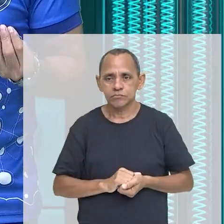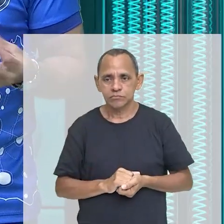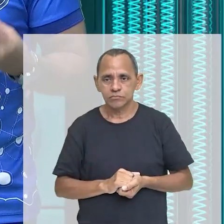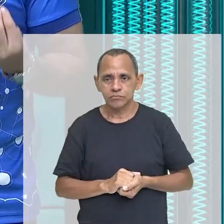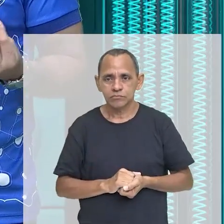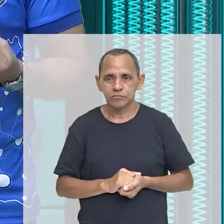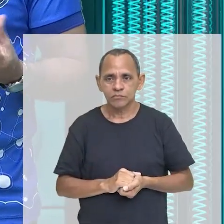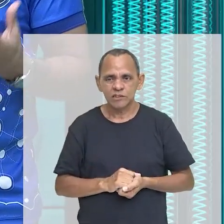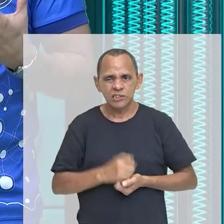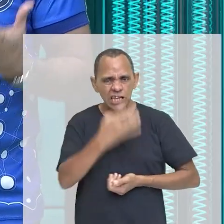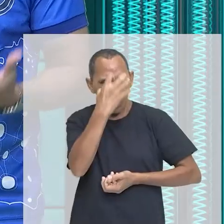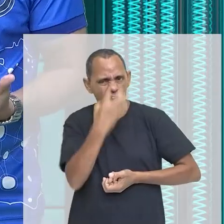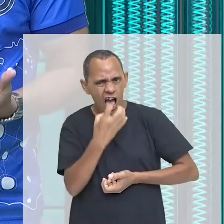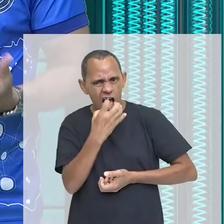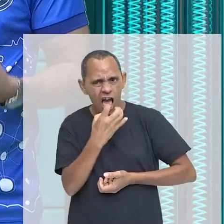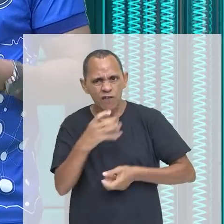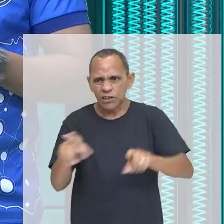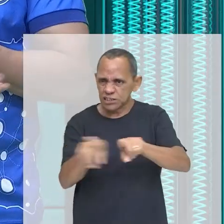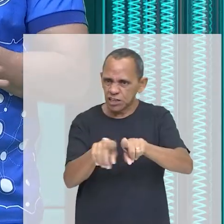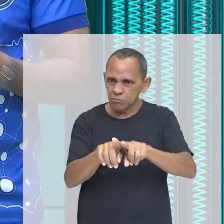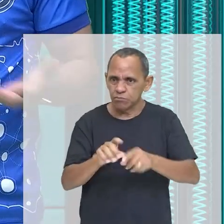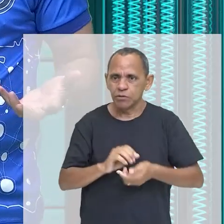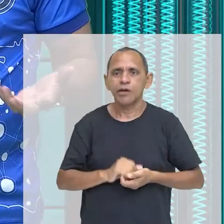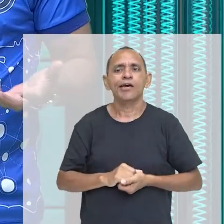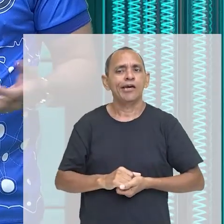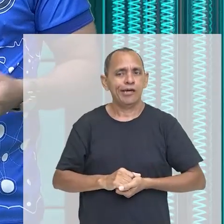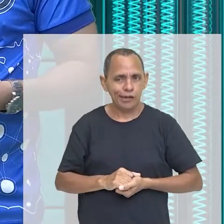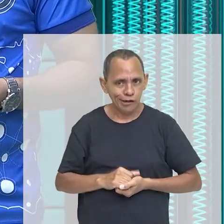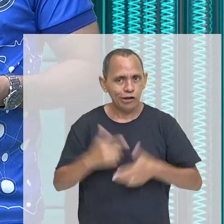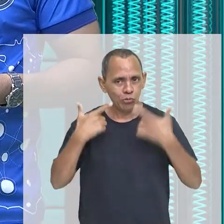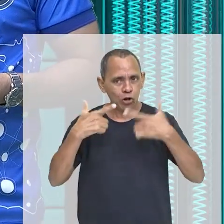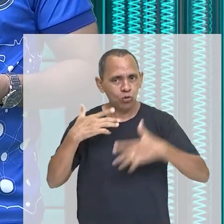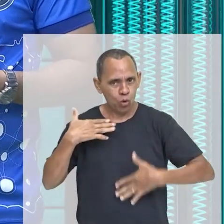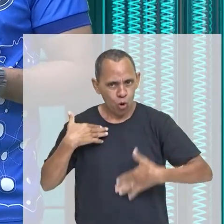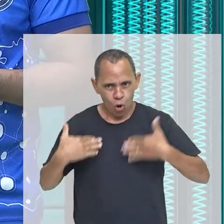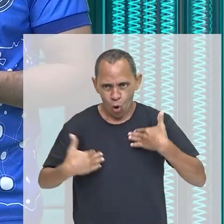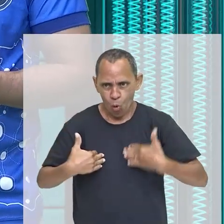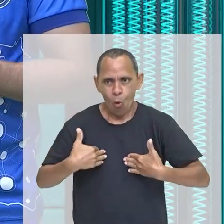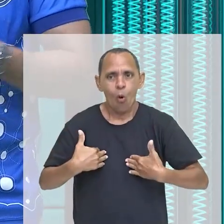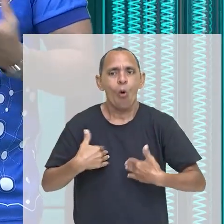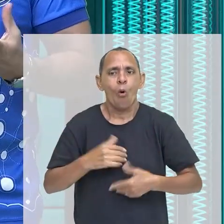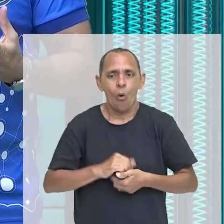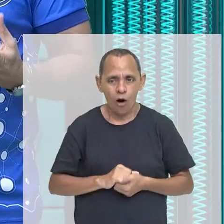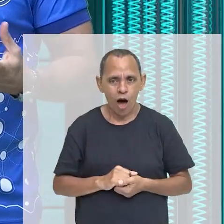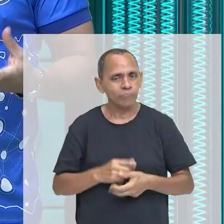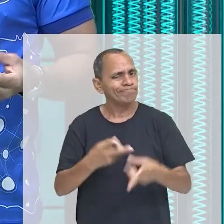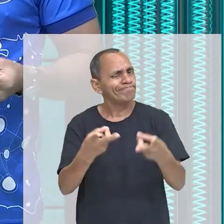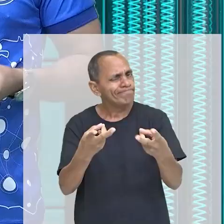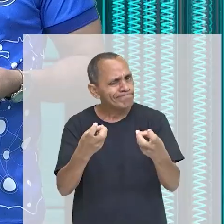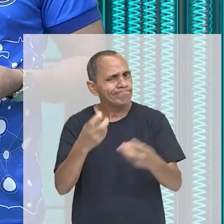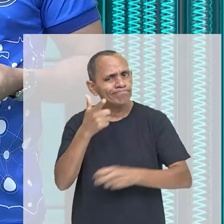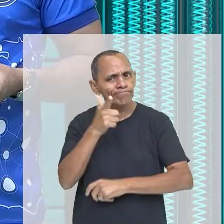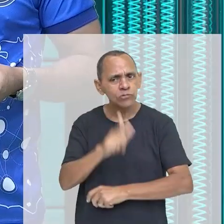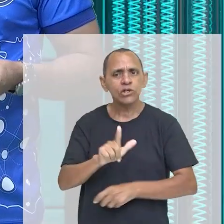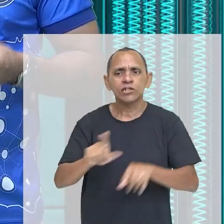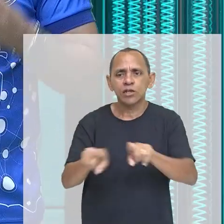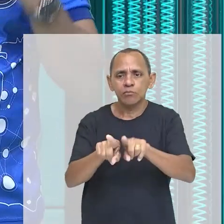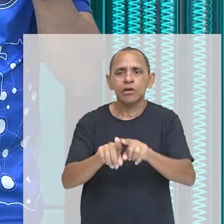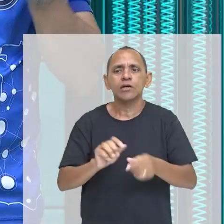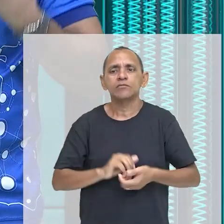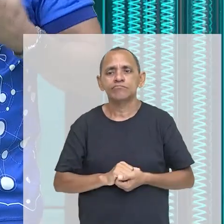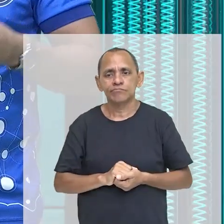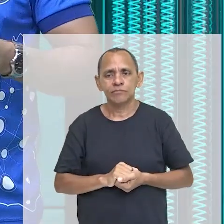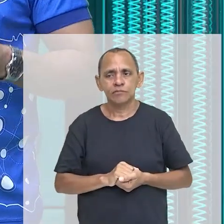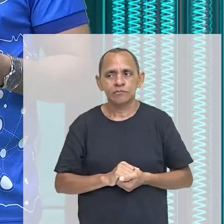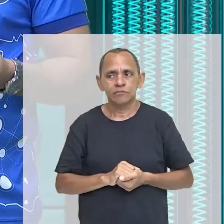Anger, fúria, raiva, também é uma linguagem corporal muito evidente, né? Quando a pessoa está furiosa, está muito brava, você claramente